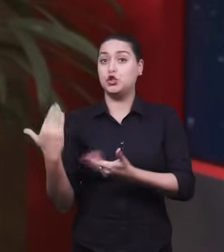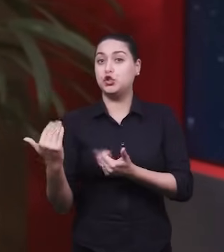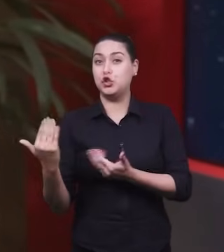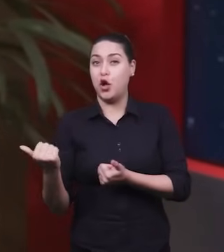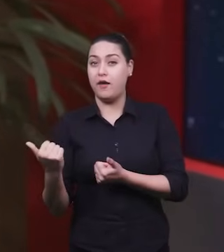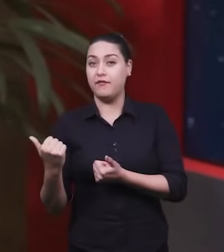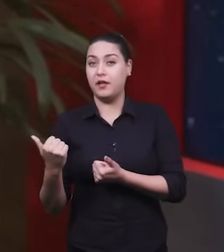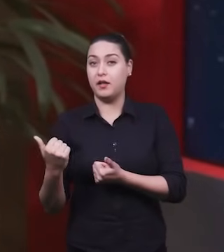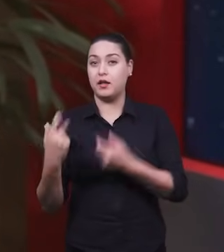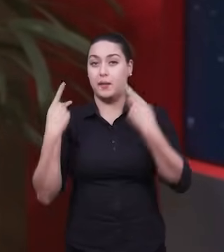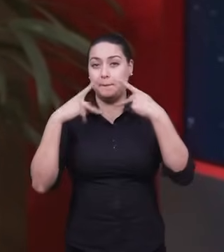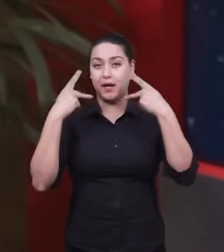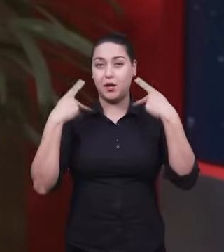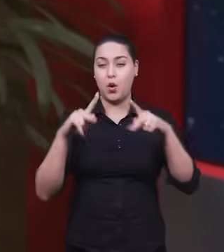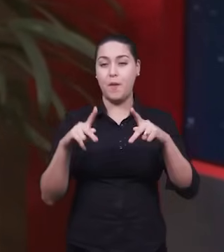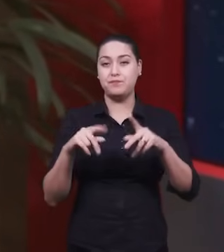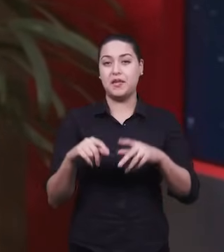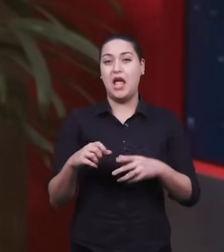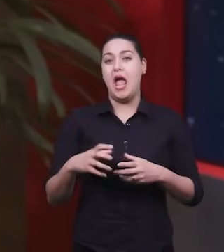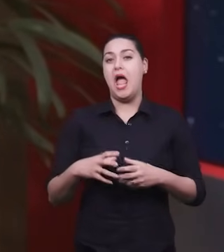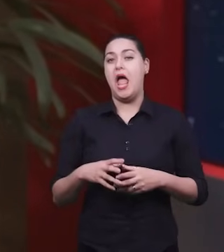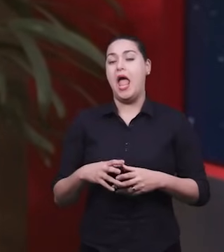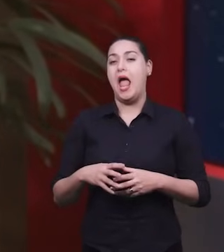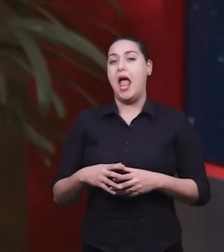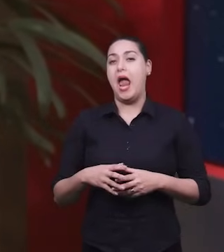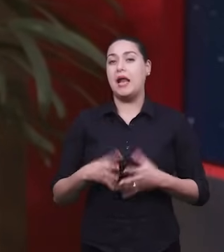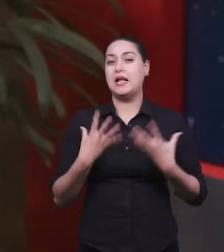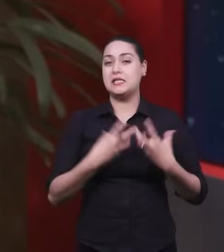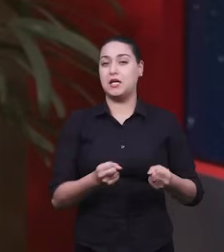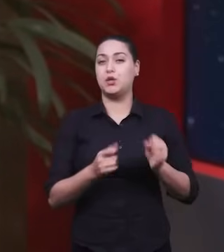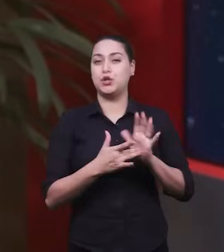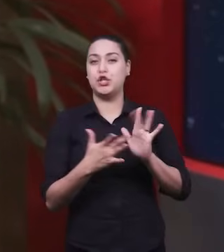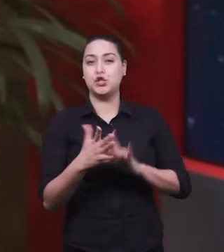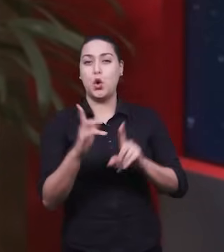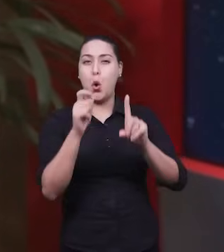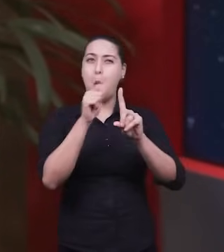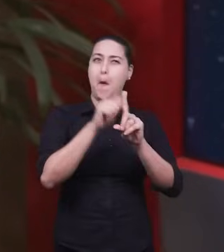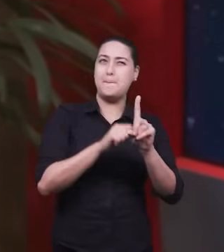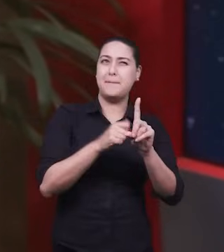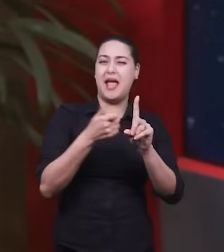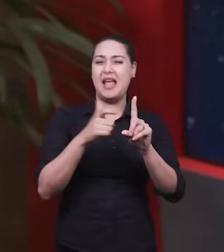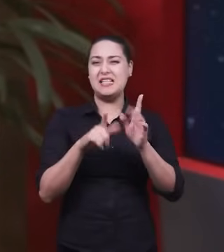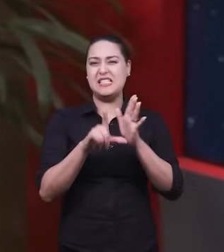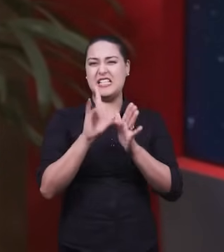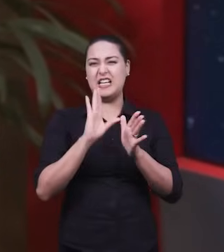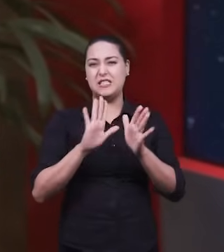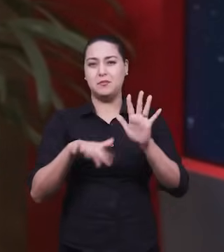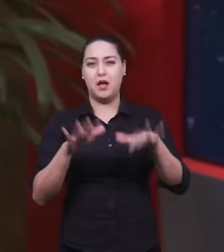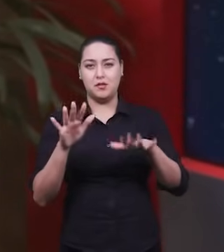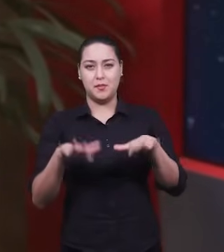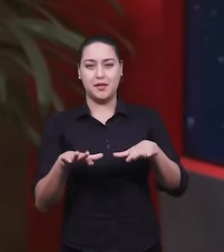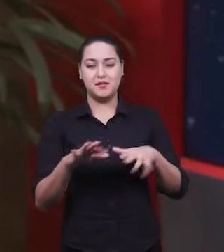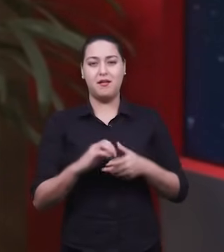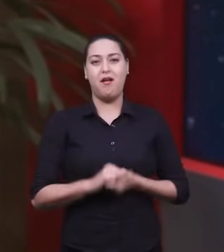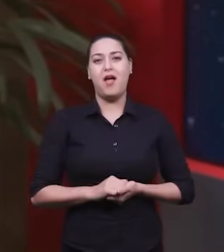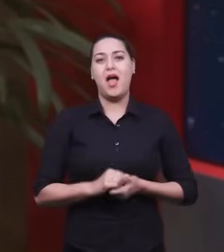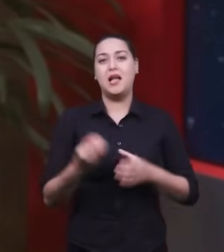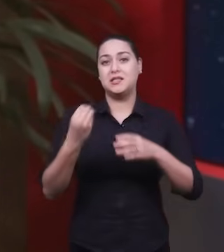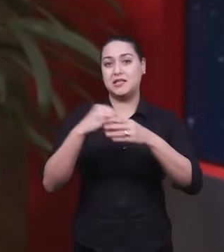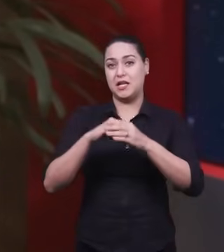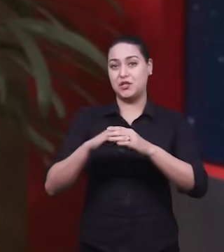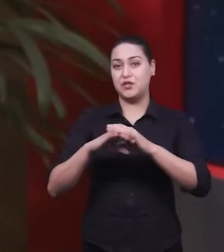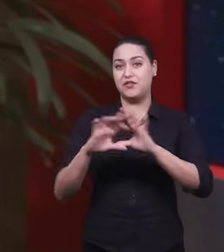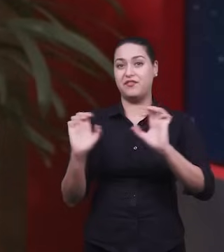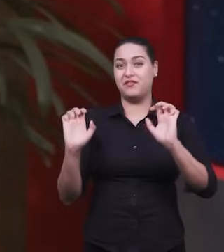pregou, ele tinha se convertido 1 mês e pouco antes. E foi no meio de uma festa